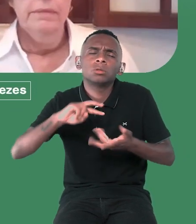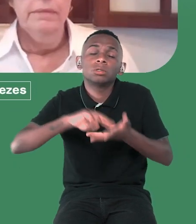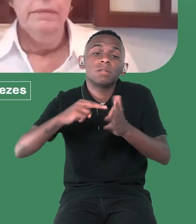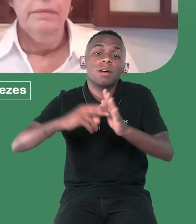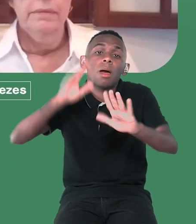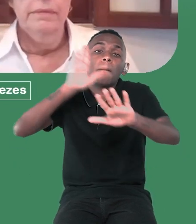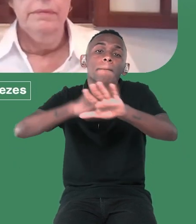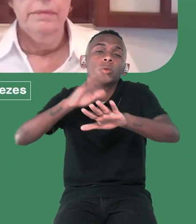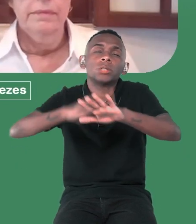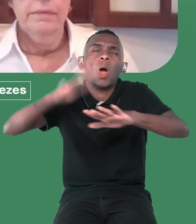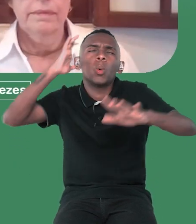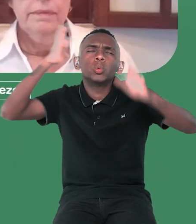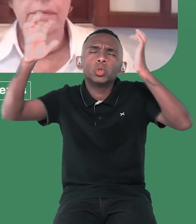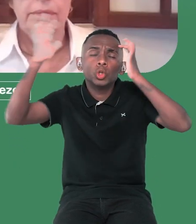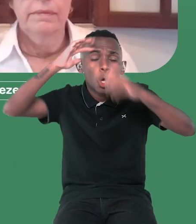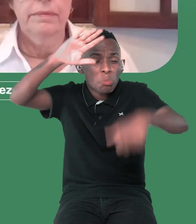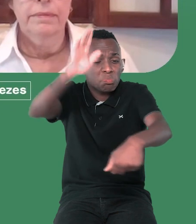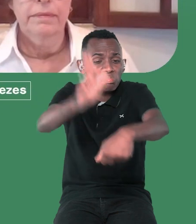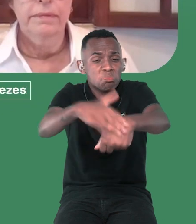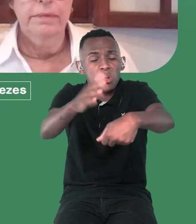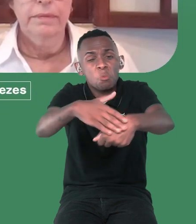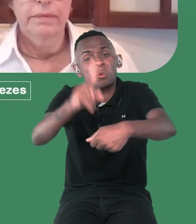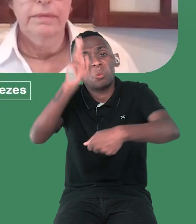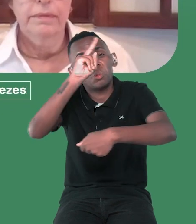Que é o que eu falo que a gente